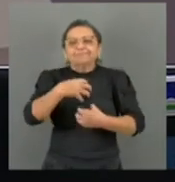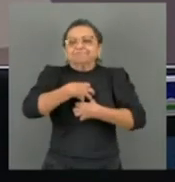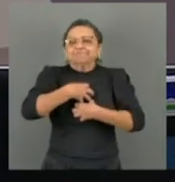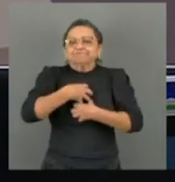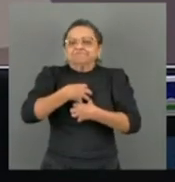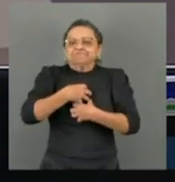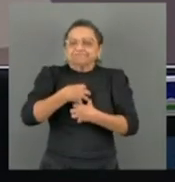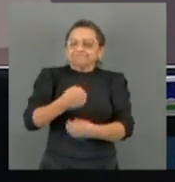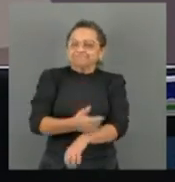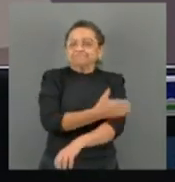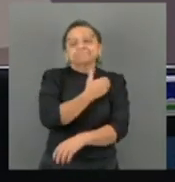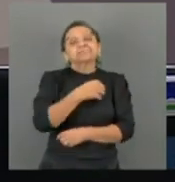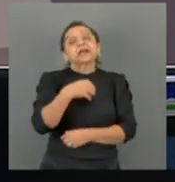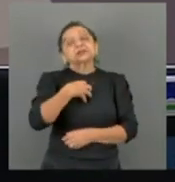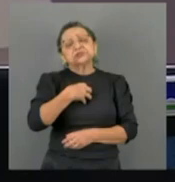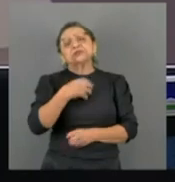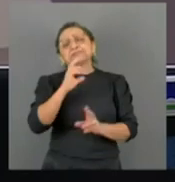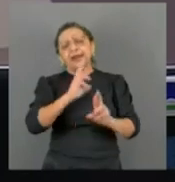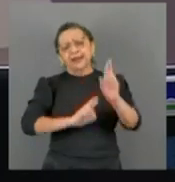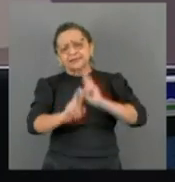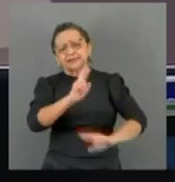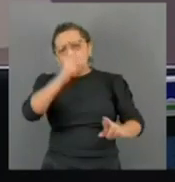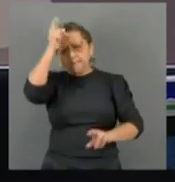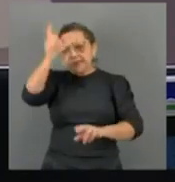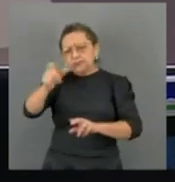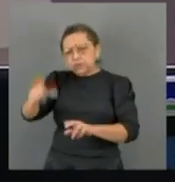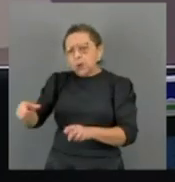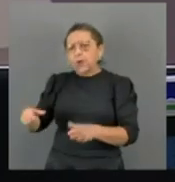E fui ao Brasil em